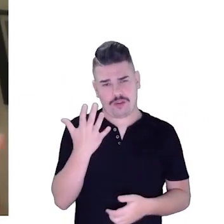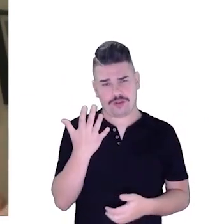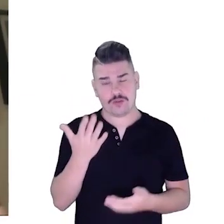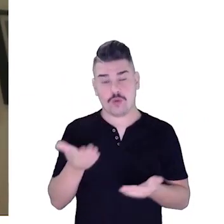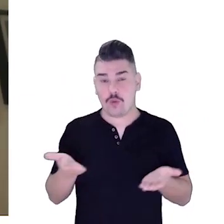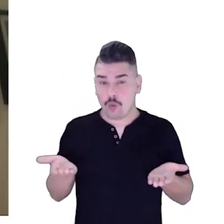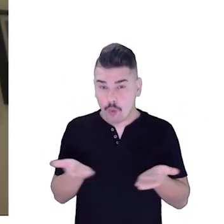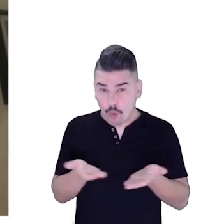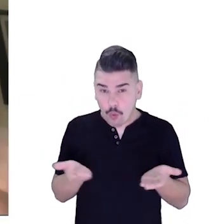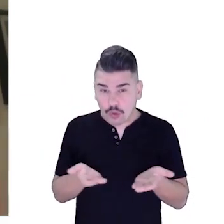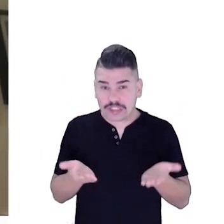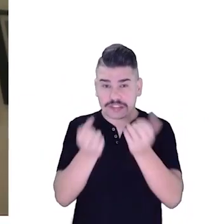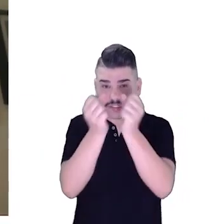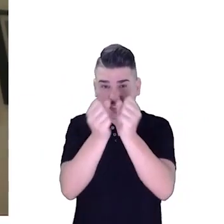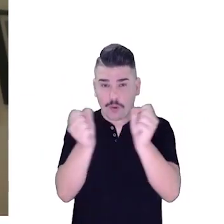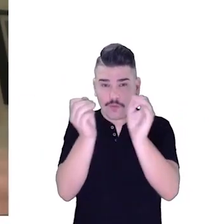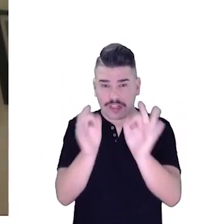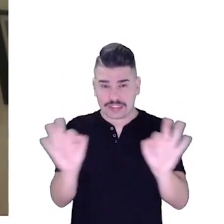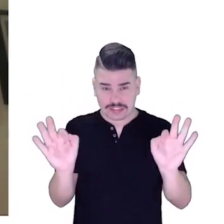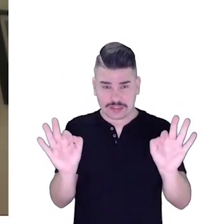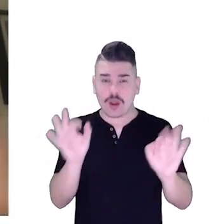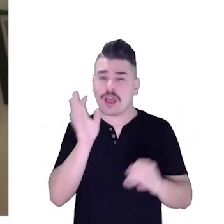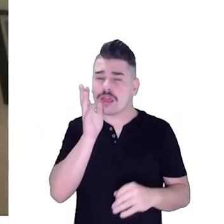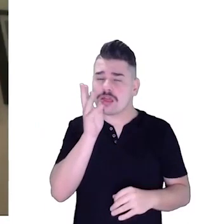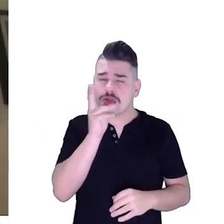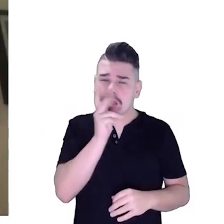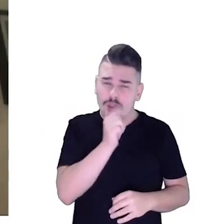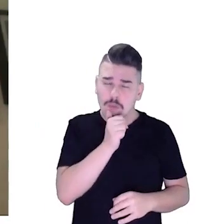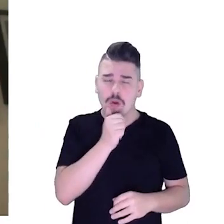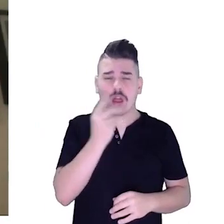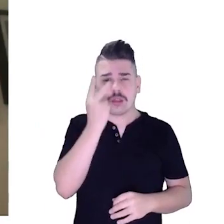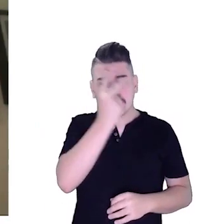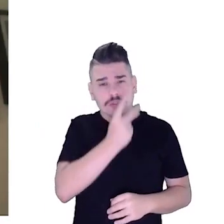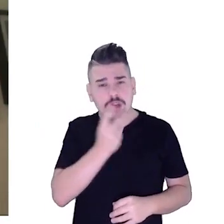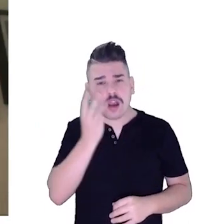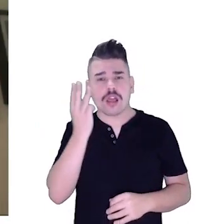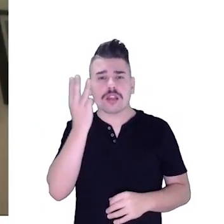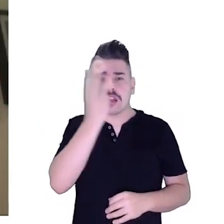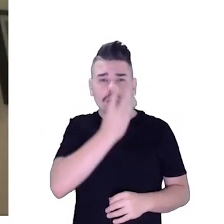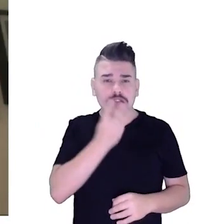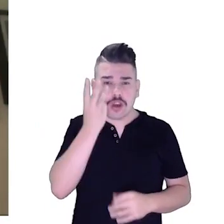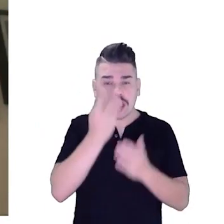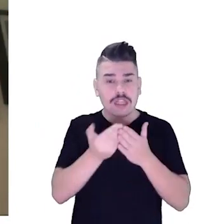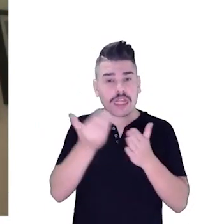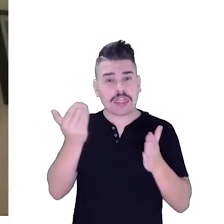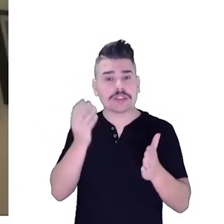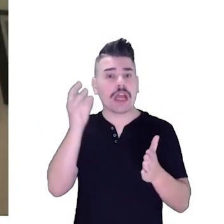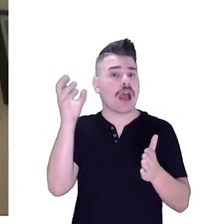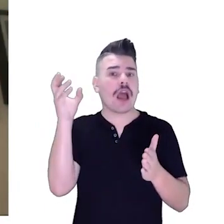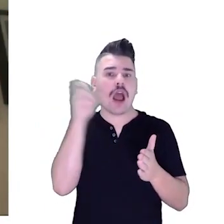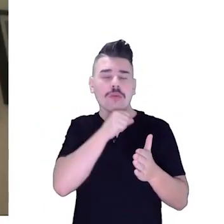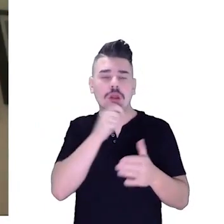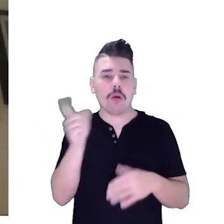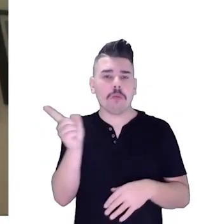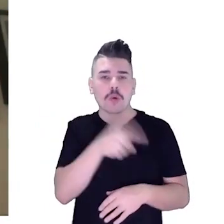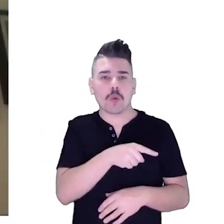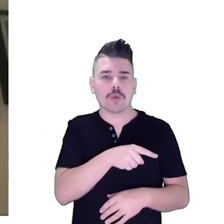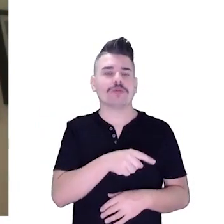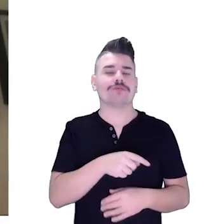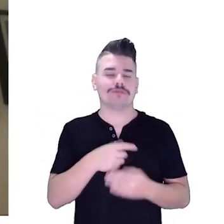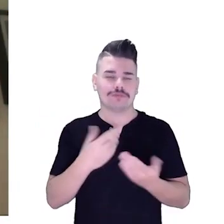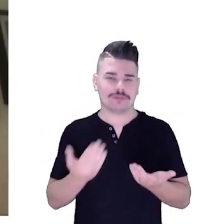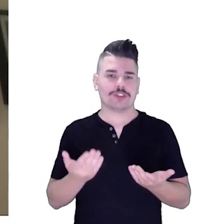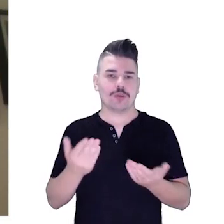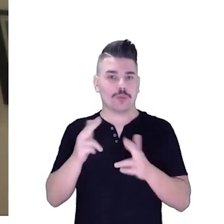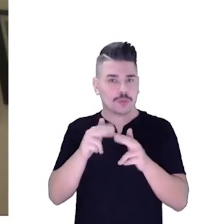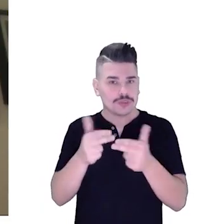uma travessia que pode demorar aí 2 a 3 horas, na época era muito mais rápida. E aí ela vai dizer, então,